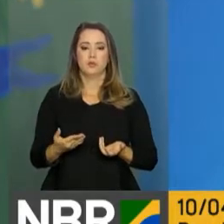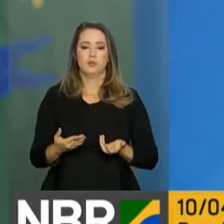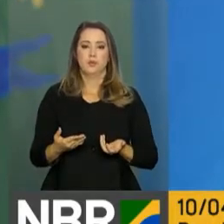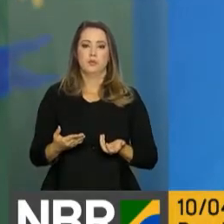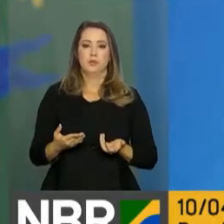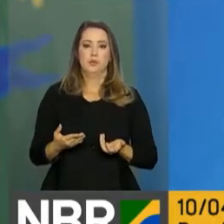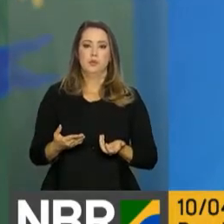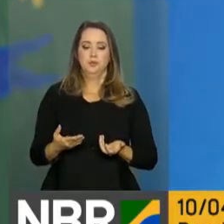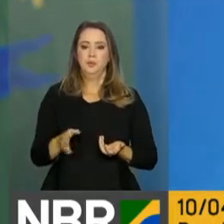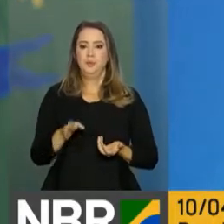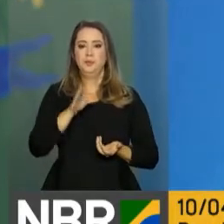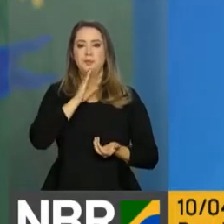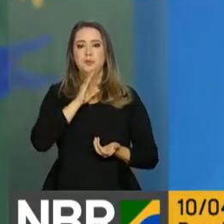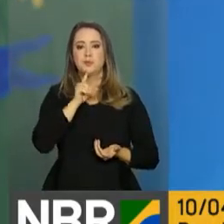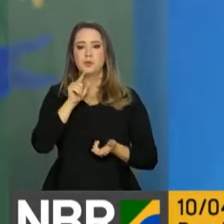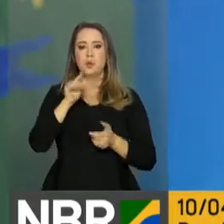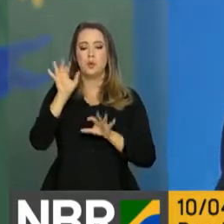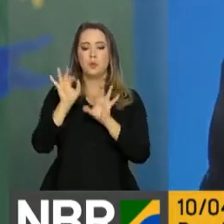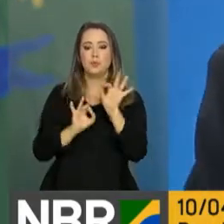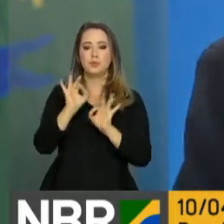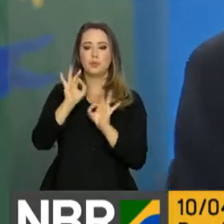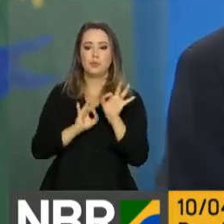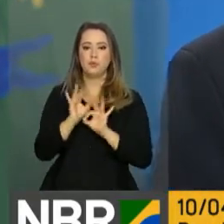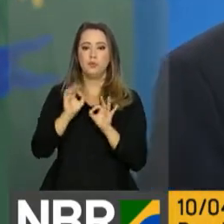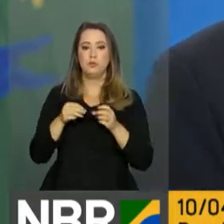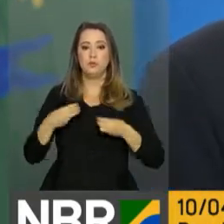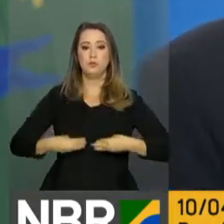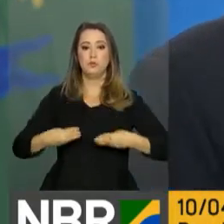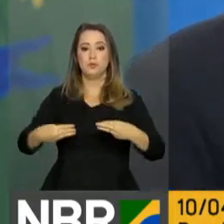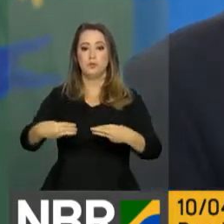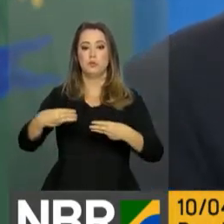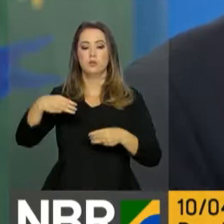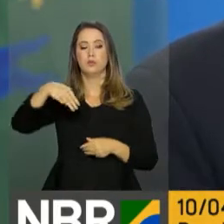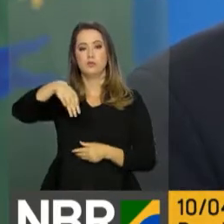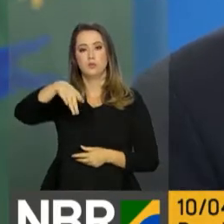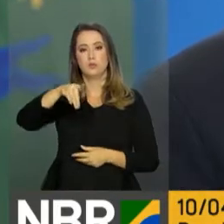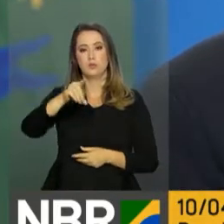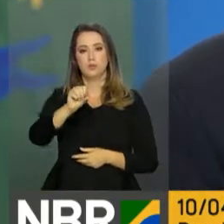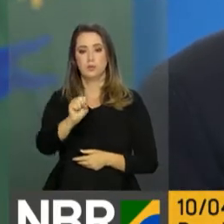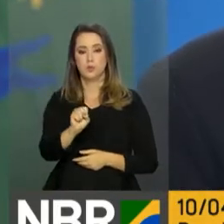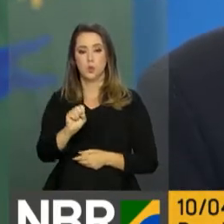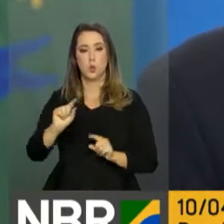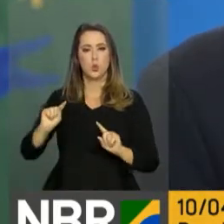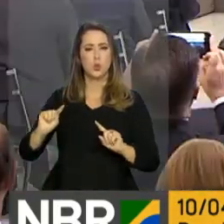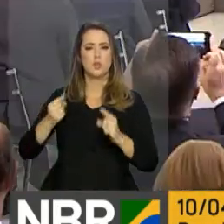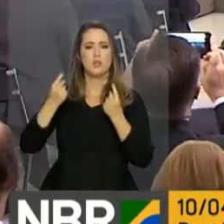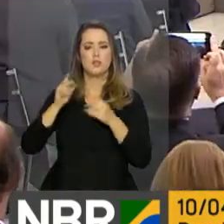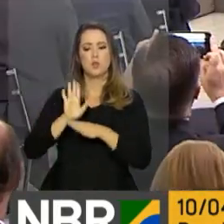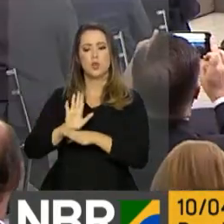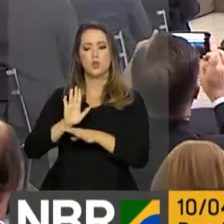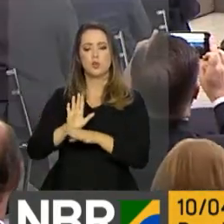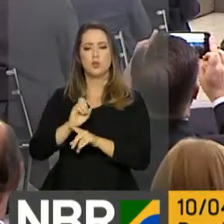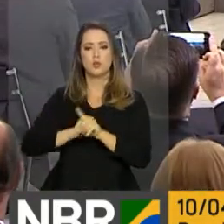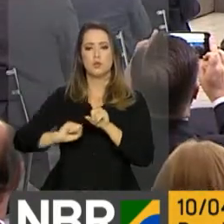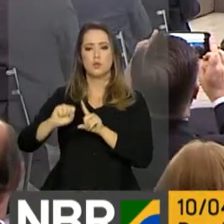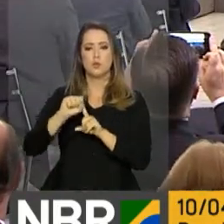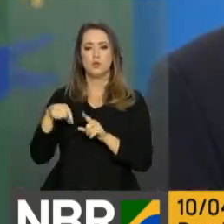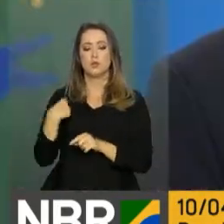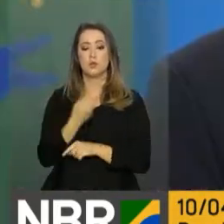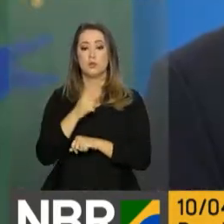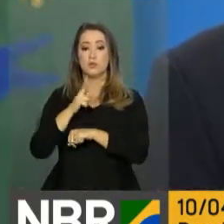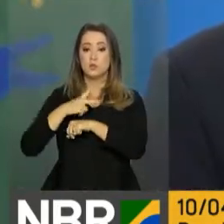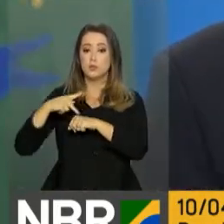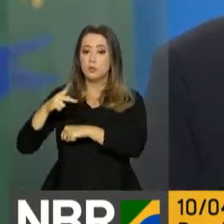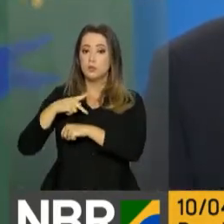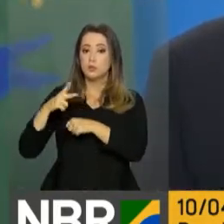conhecimento, Beltrame, da estrutura do Ministério, dos desafios da assistência social no nosso